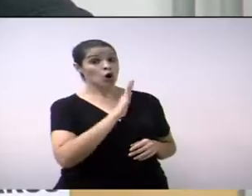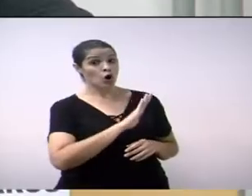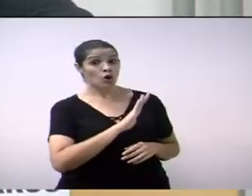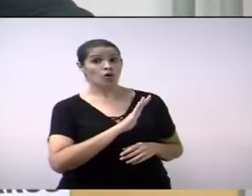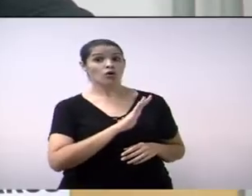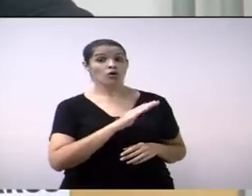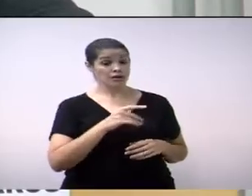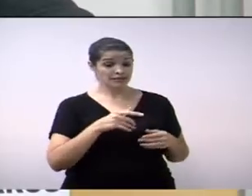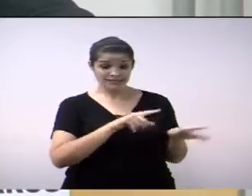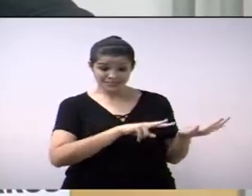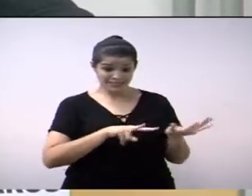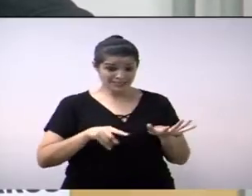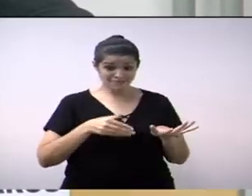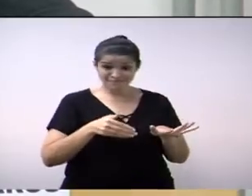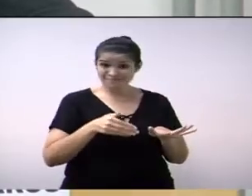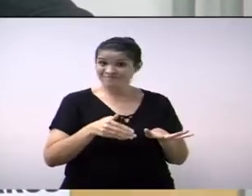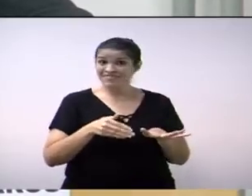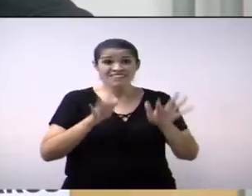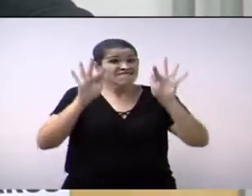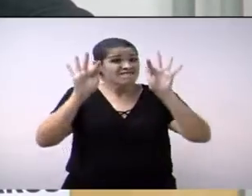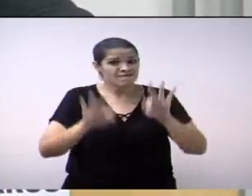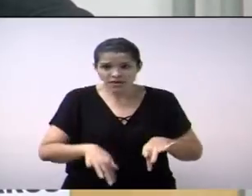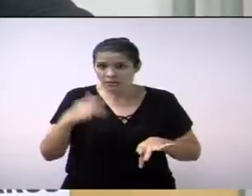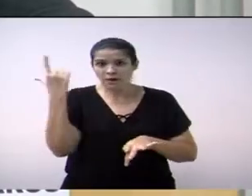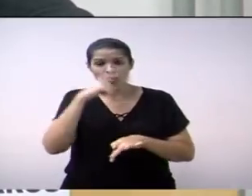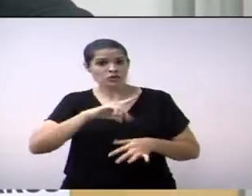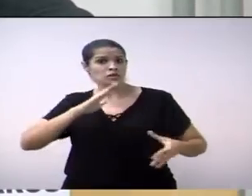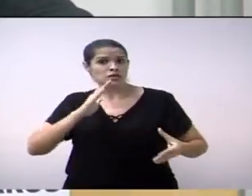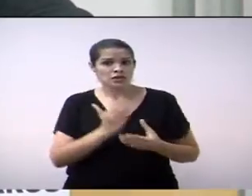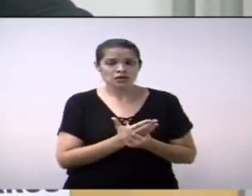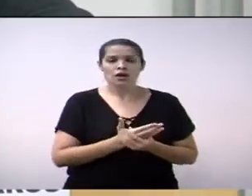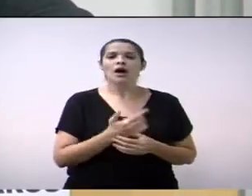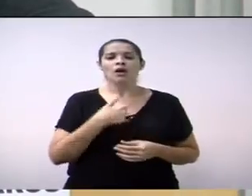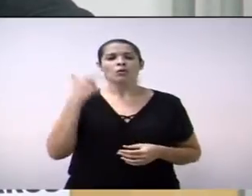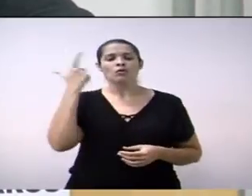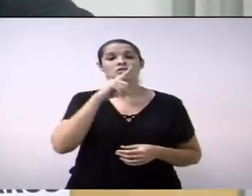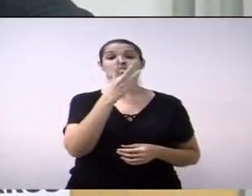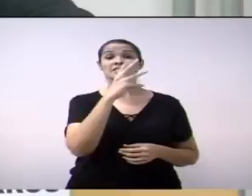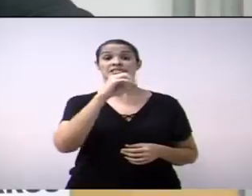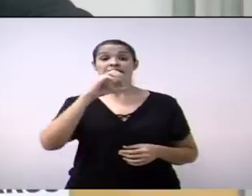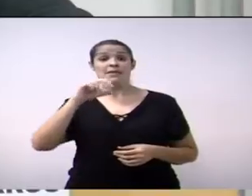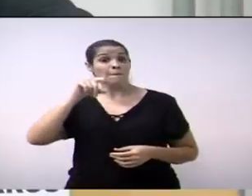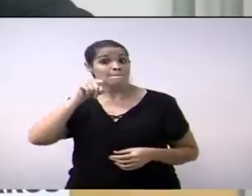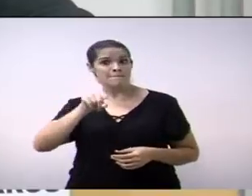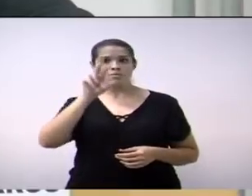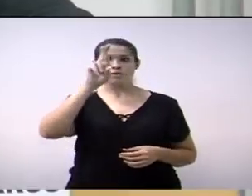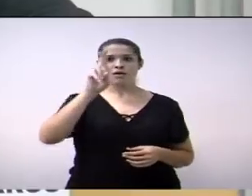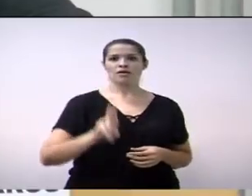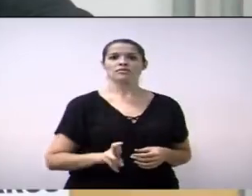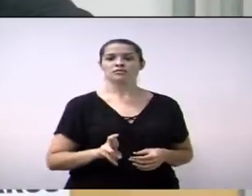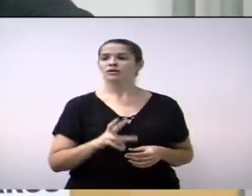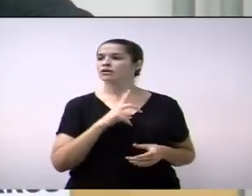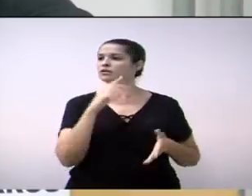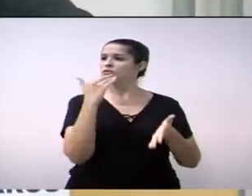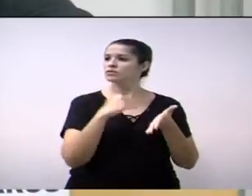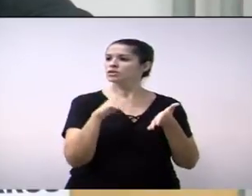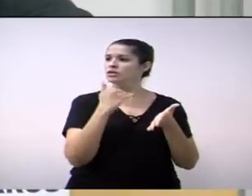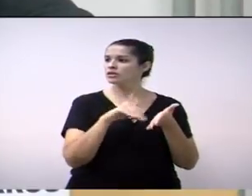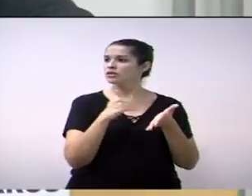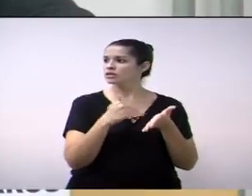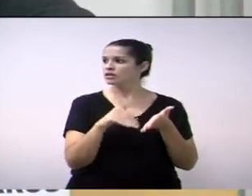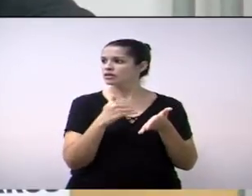fomos, e aí nós conseguimos mais R$ 300 mil para a área do secretário, né, que está aqui, de eventos,